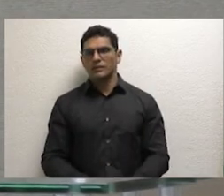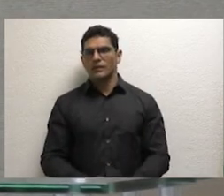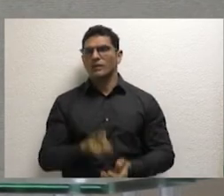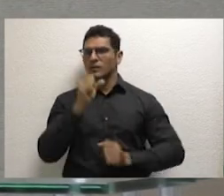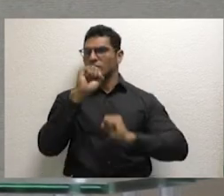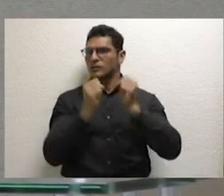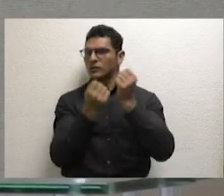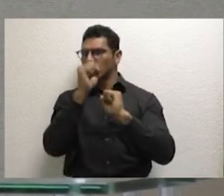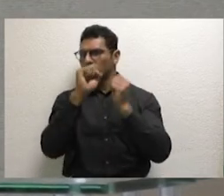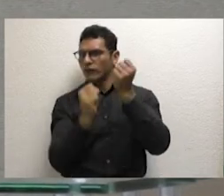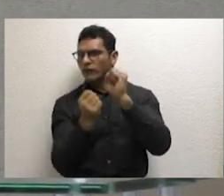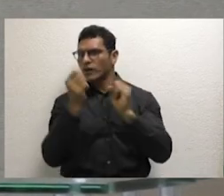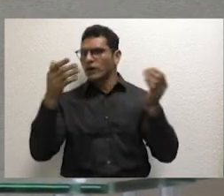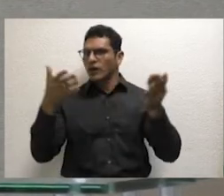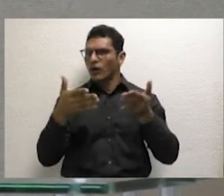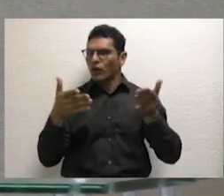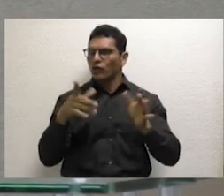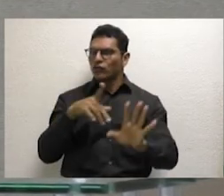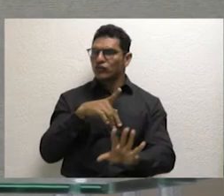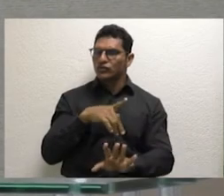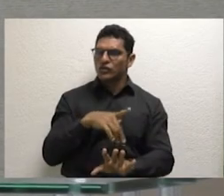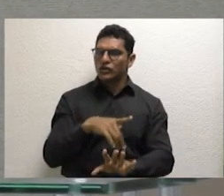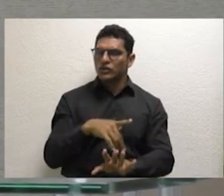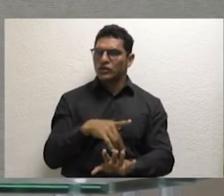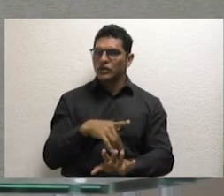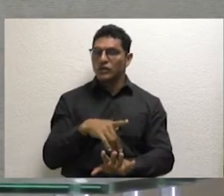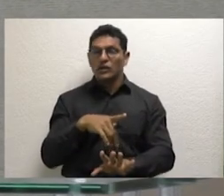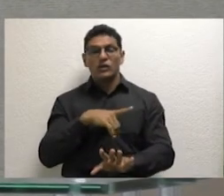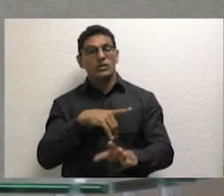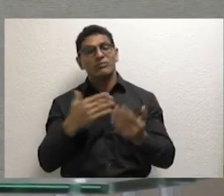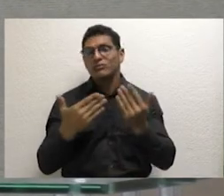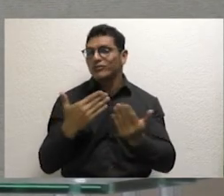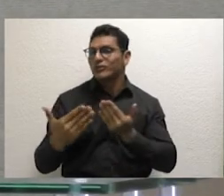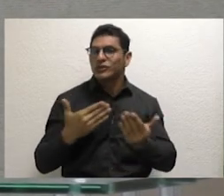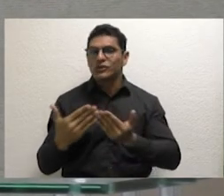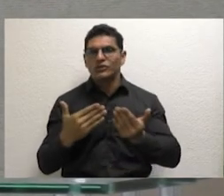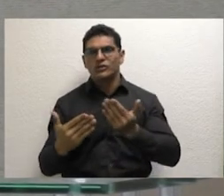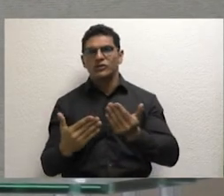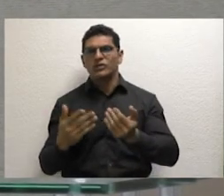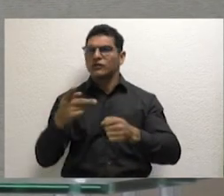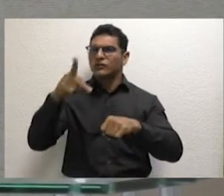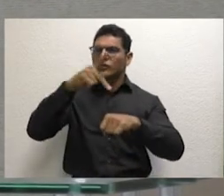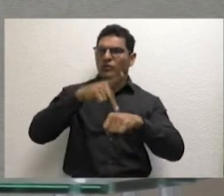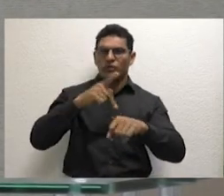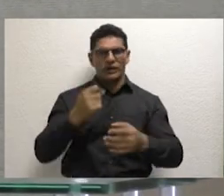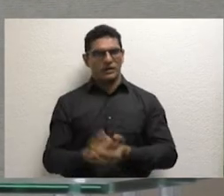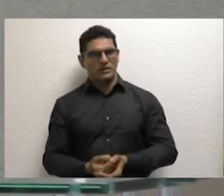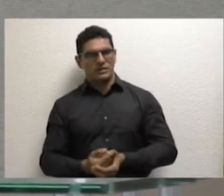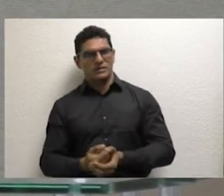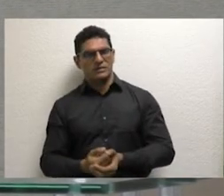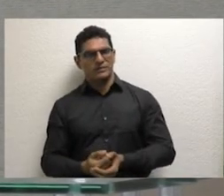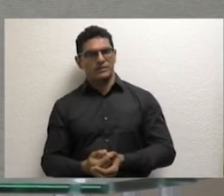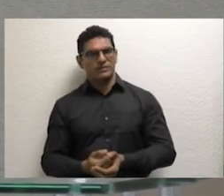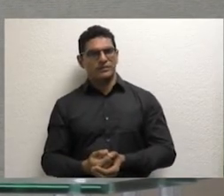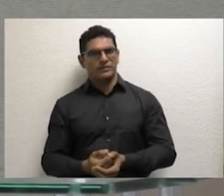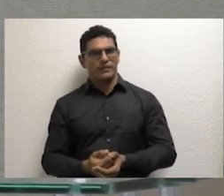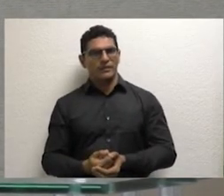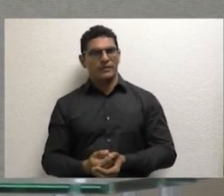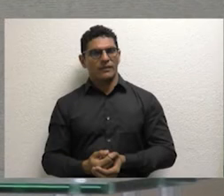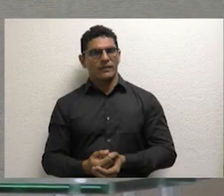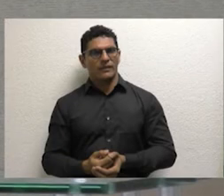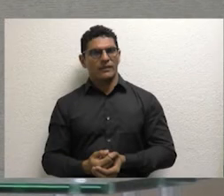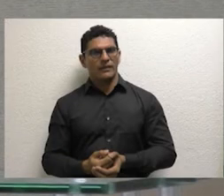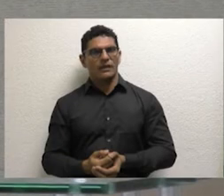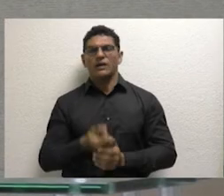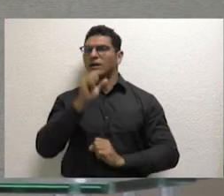franca hoje tem e o que nós temos discutido a nível nacional e regional as indústrias de concentrados